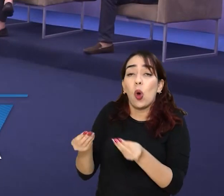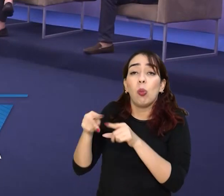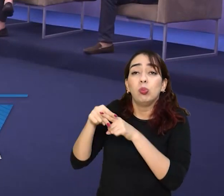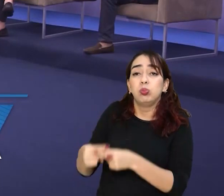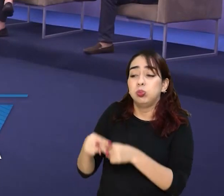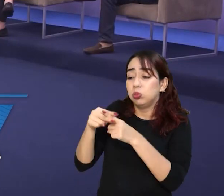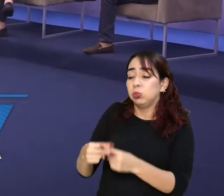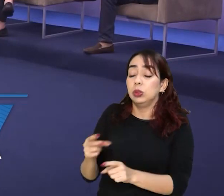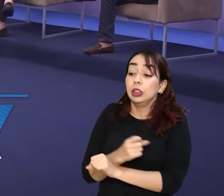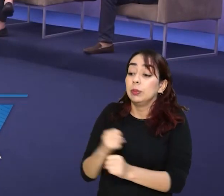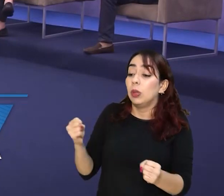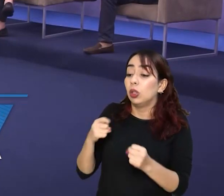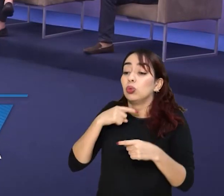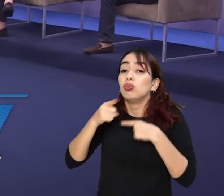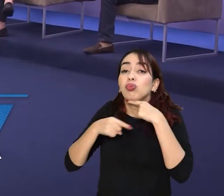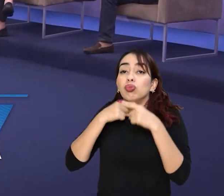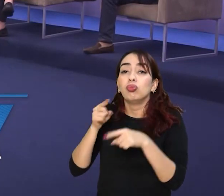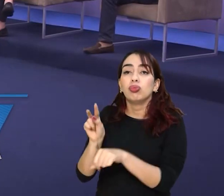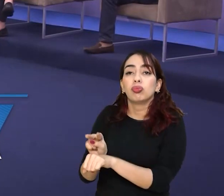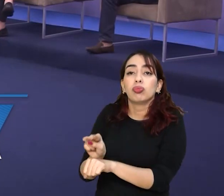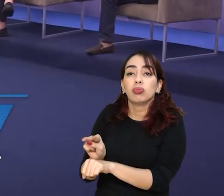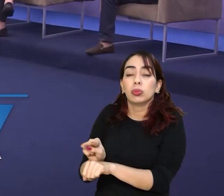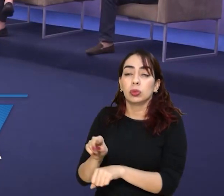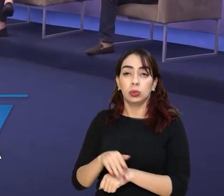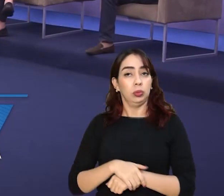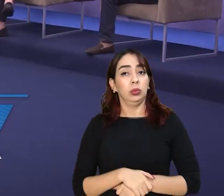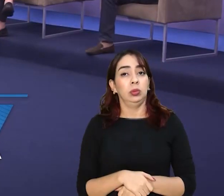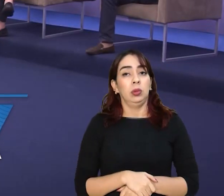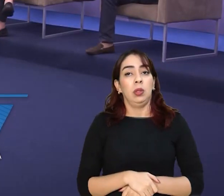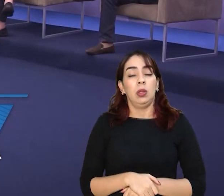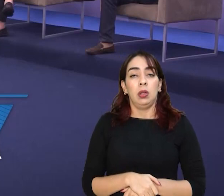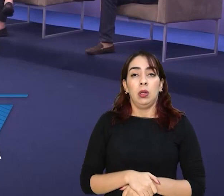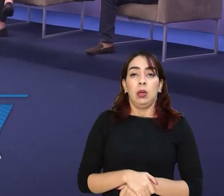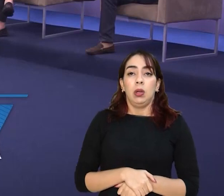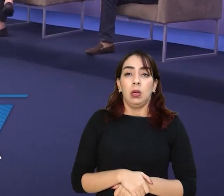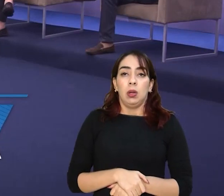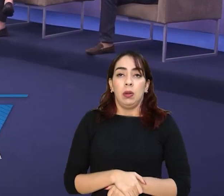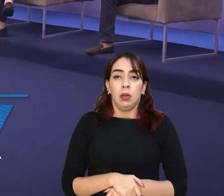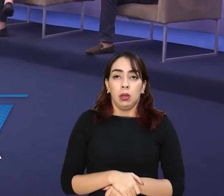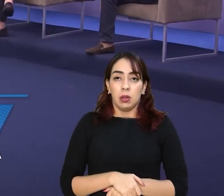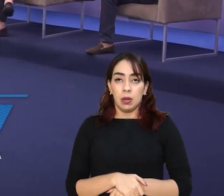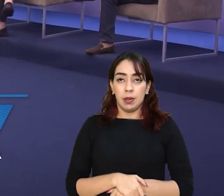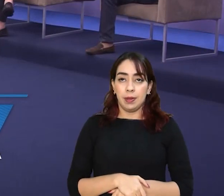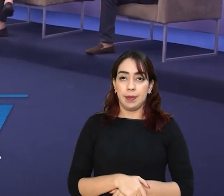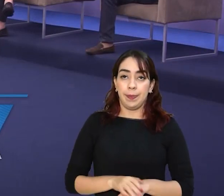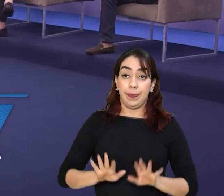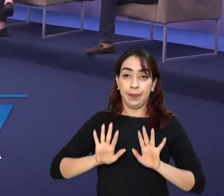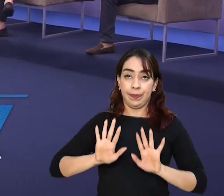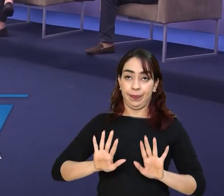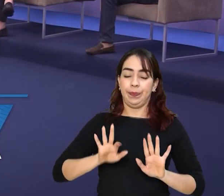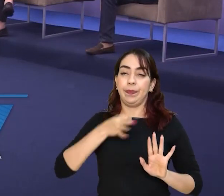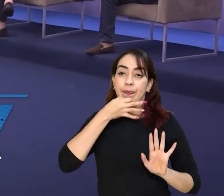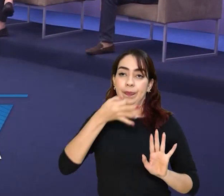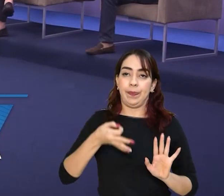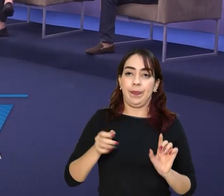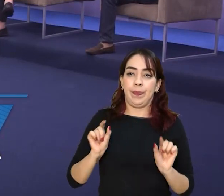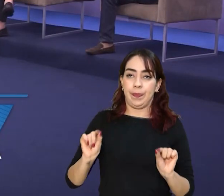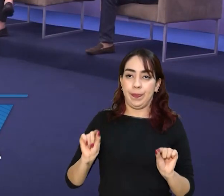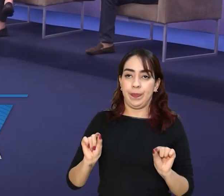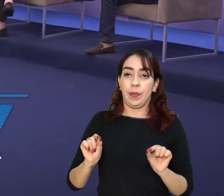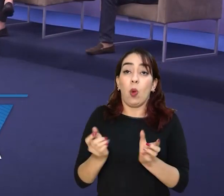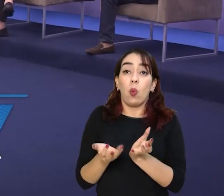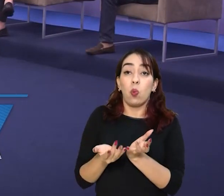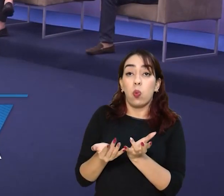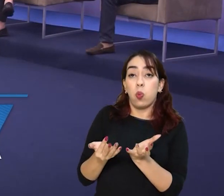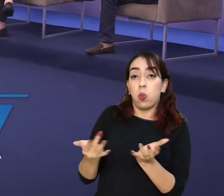como. Não tem condições. Não tem como. Eu queria voltar para o Rio. Não, mas você vai. O problema é o seguinte: é porque eles não queriam o gramado sintético, porque eles não